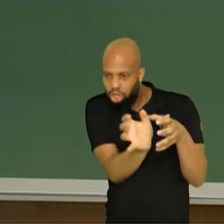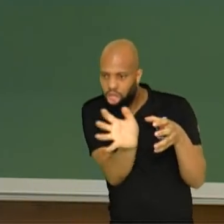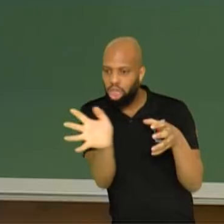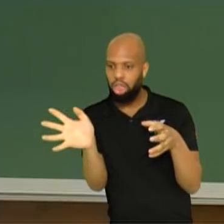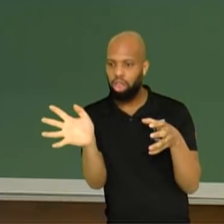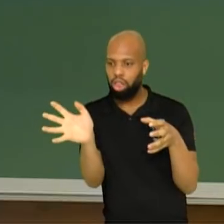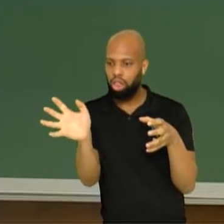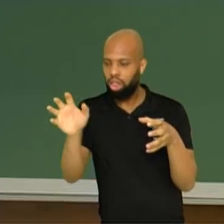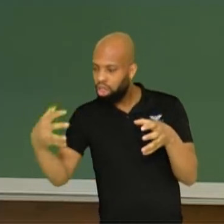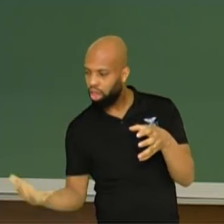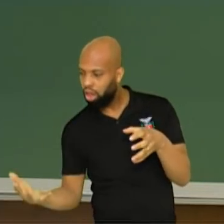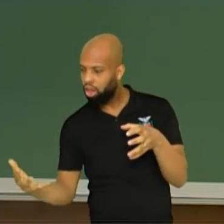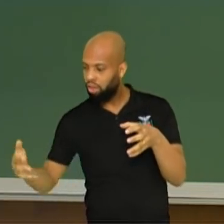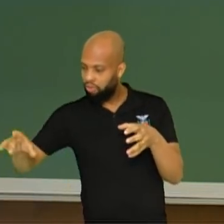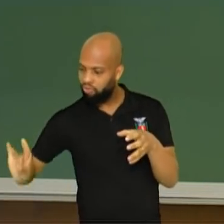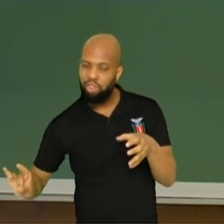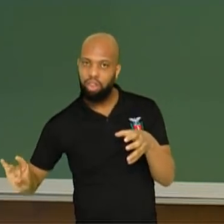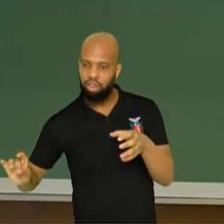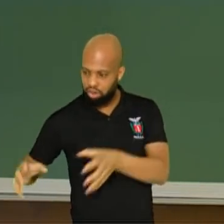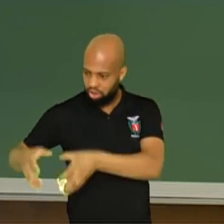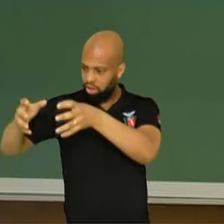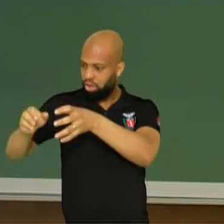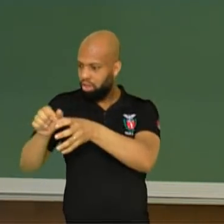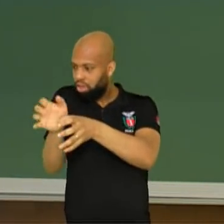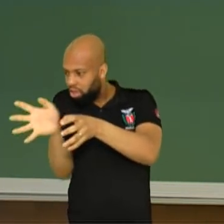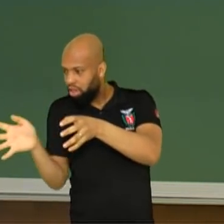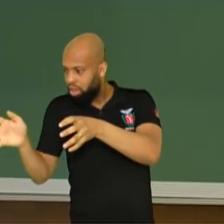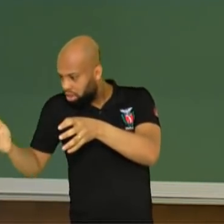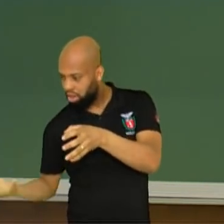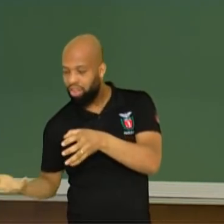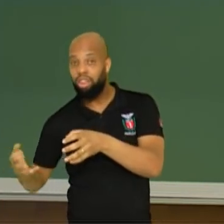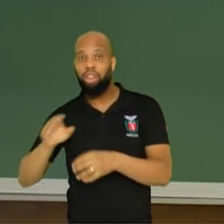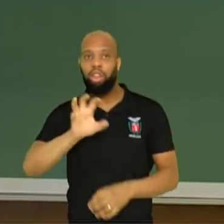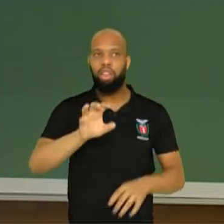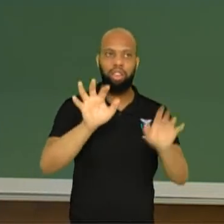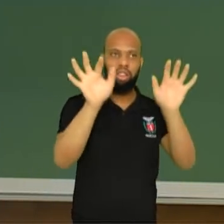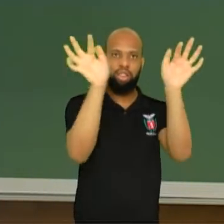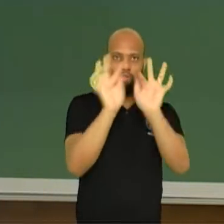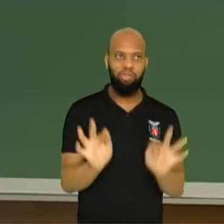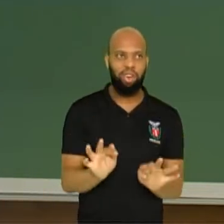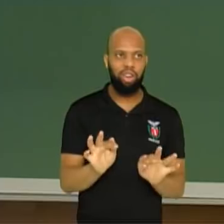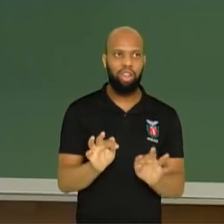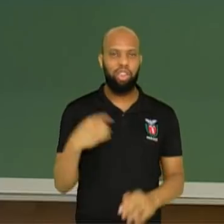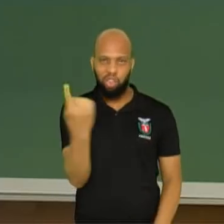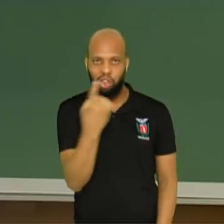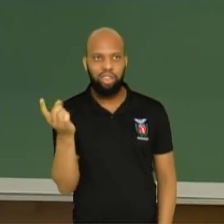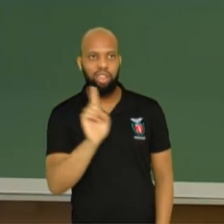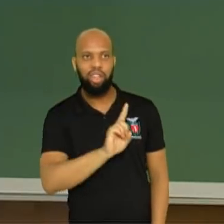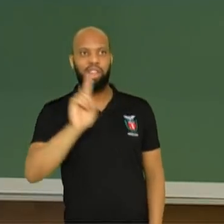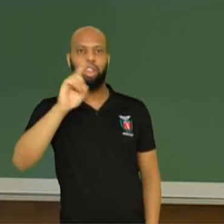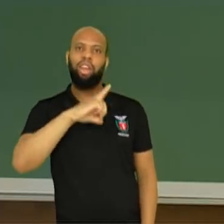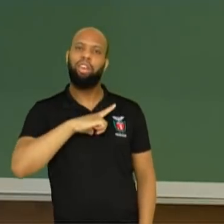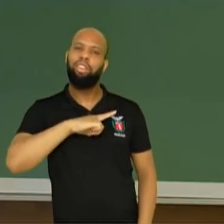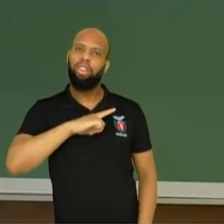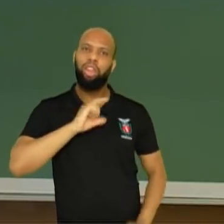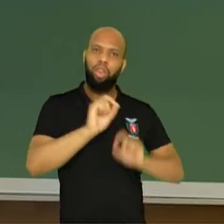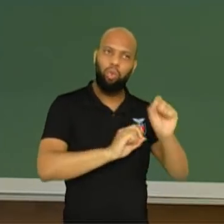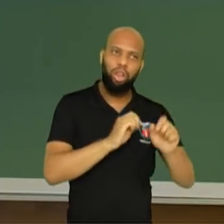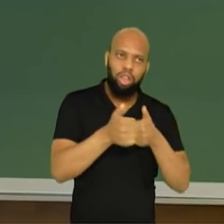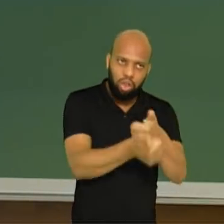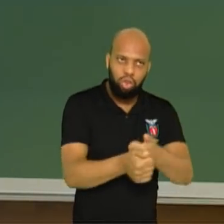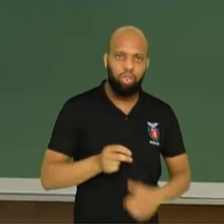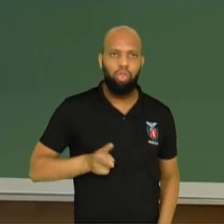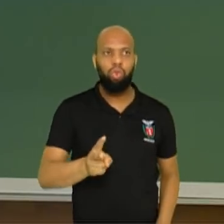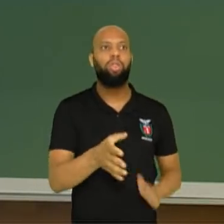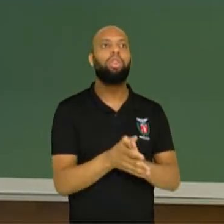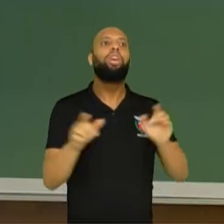desenvolve outro broto cai. E assim vai, elas vivem felizes nessa colônia. Ela não vai ficar sozinha, ela vai ter uma companhia.